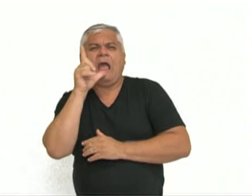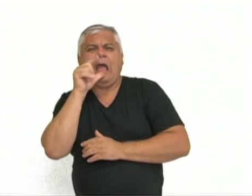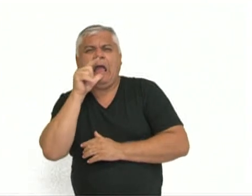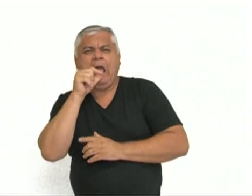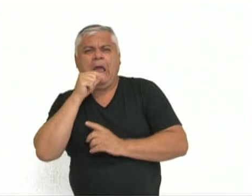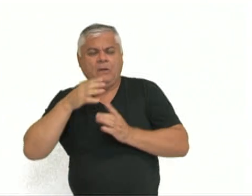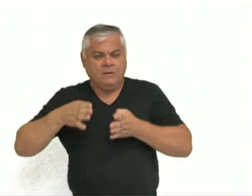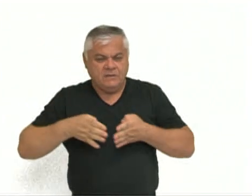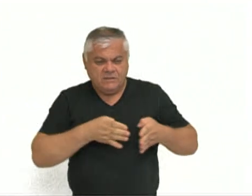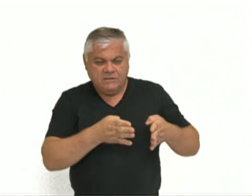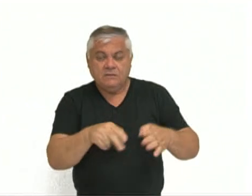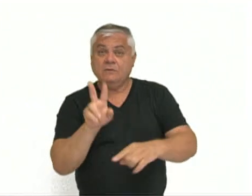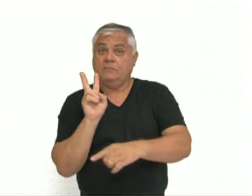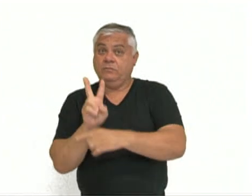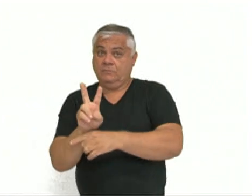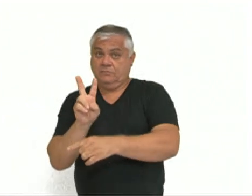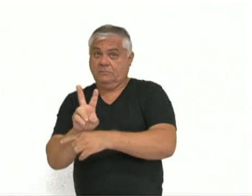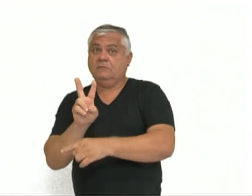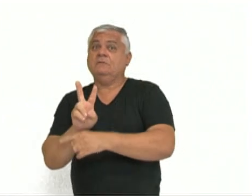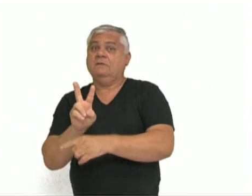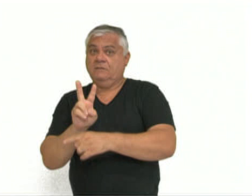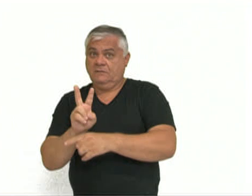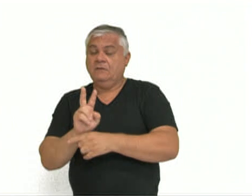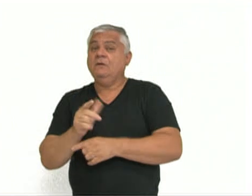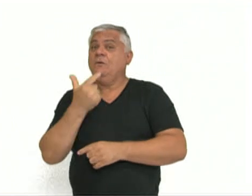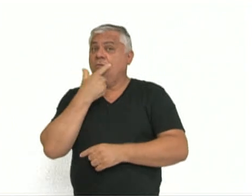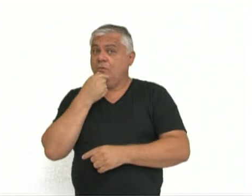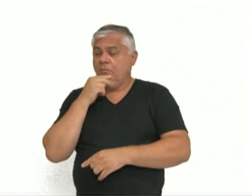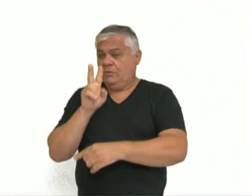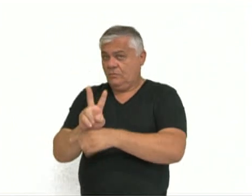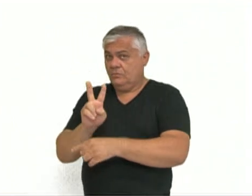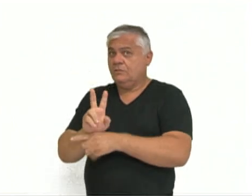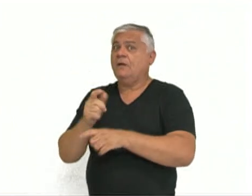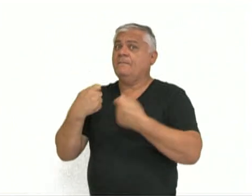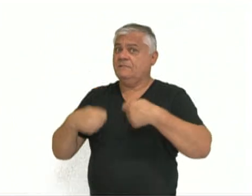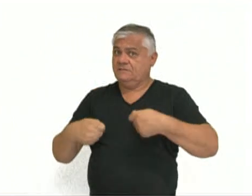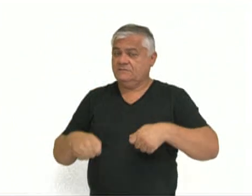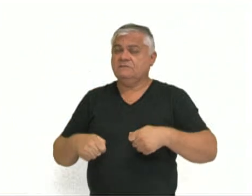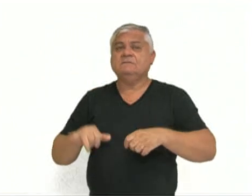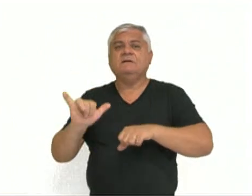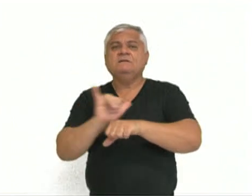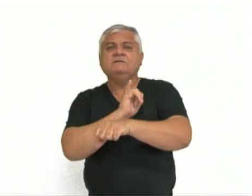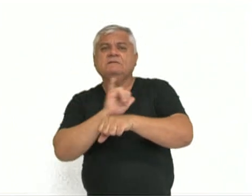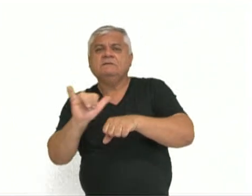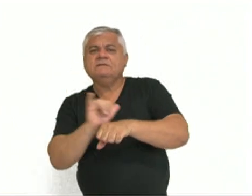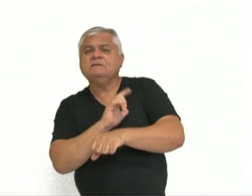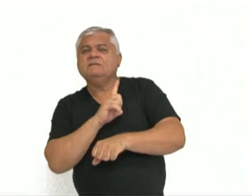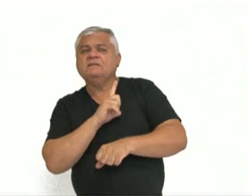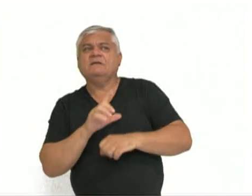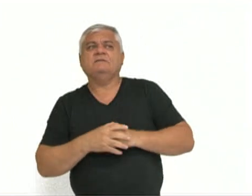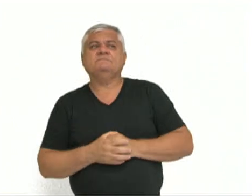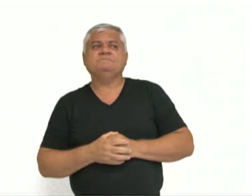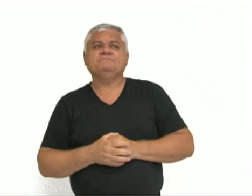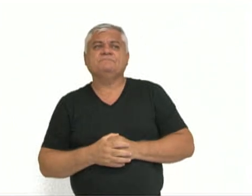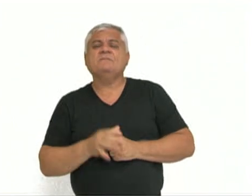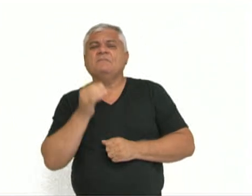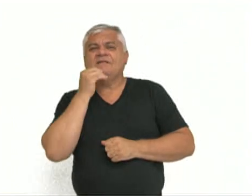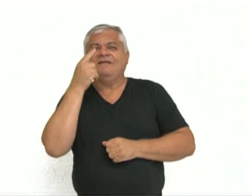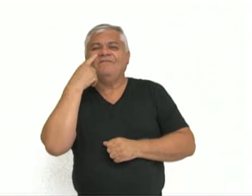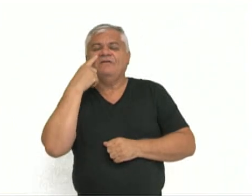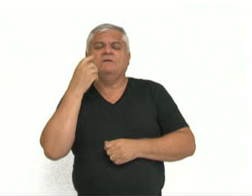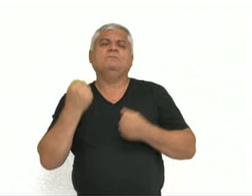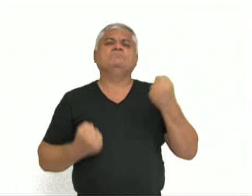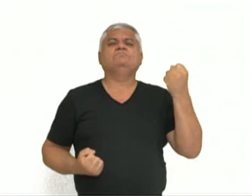ser protegidos, cuidados pelo homem, existem algumas estratégias, como por exemplo, quem de vocês aí